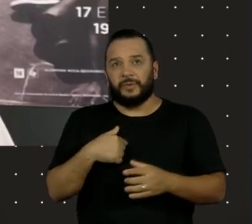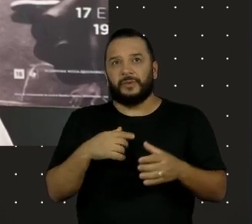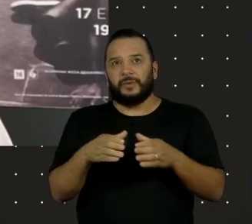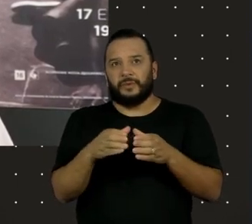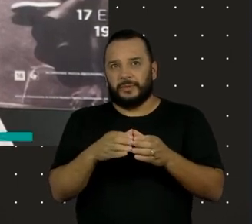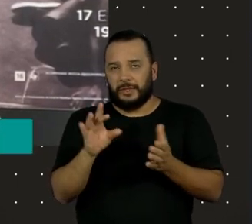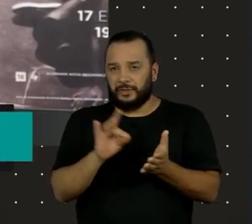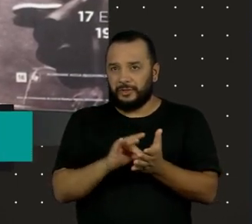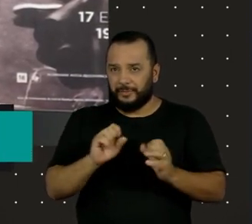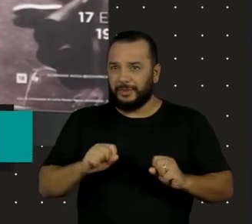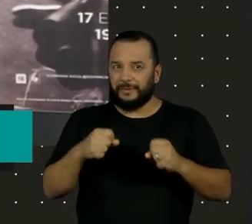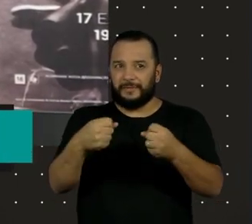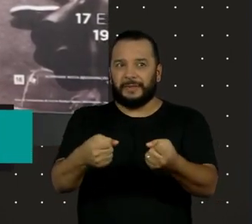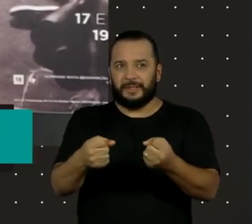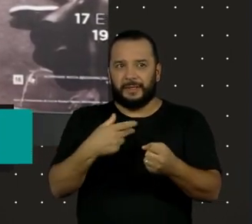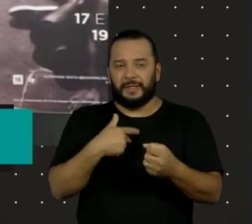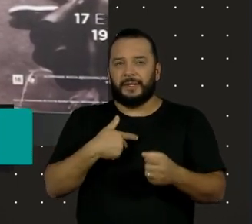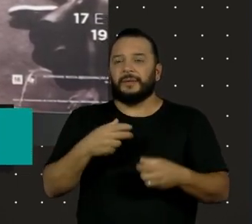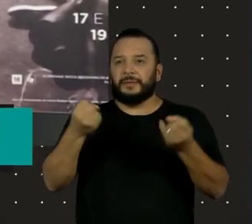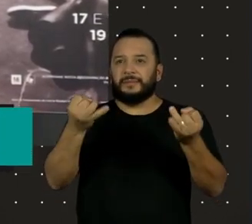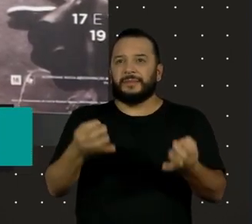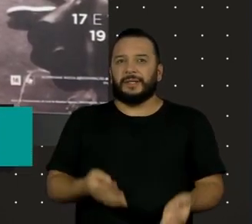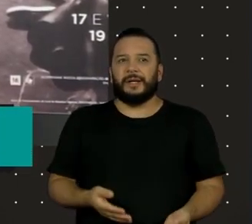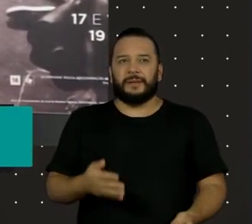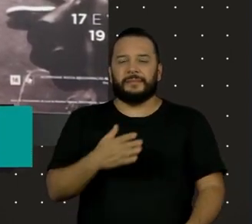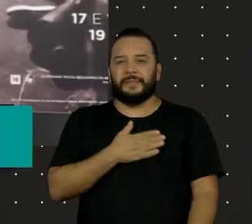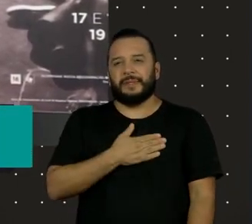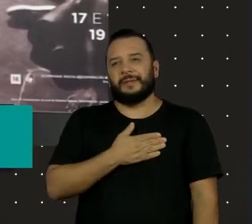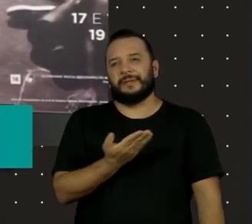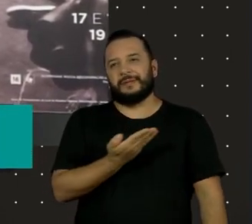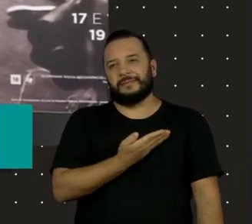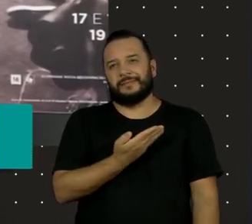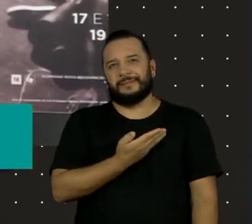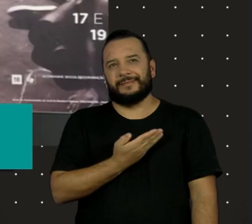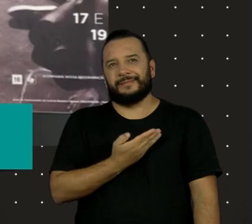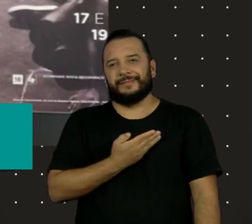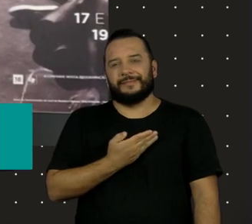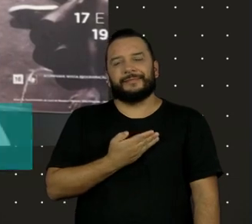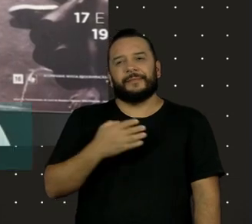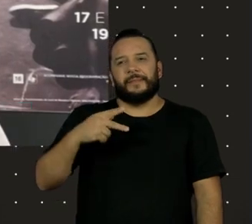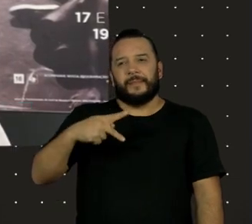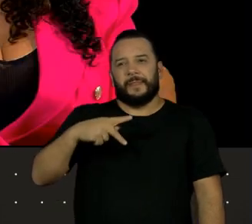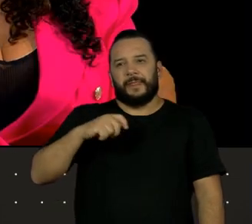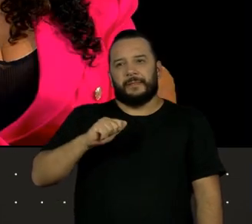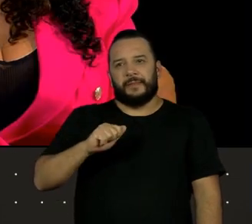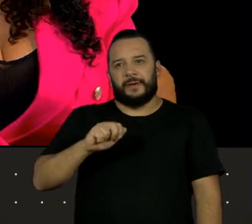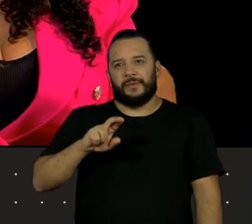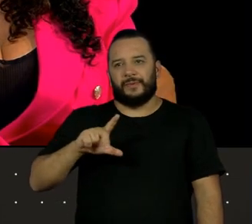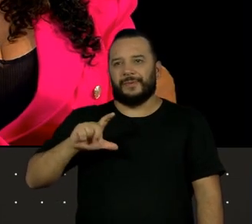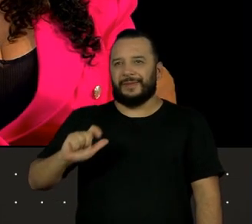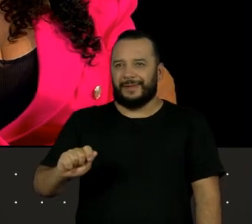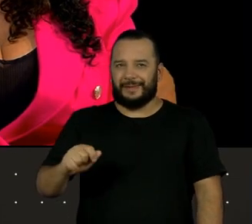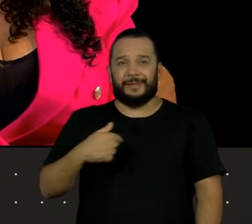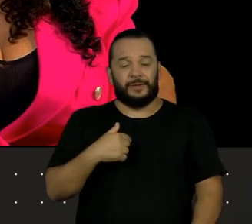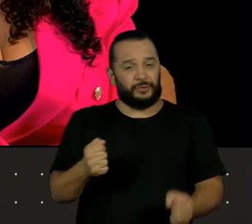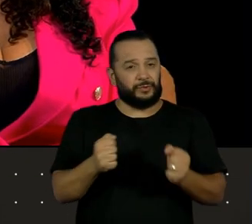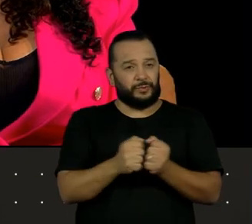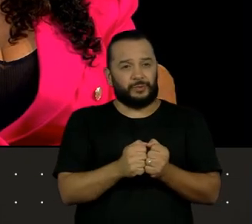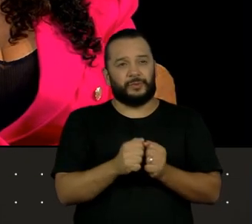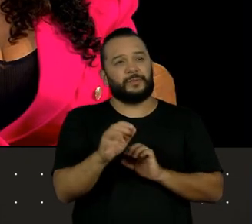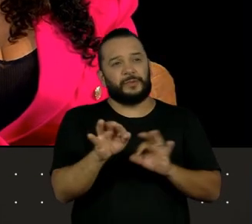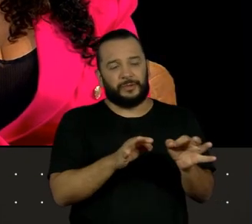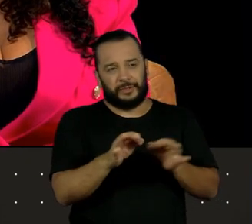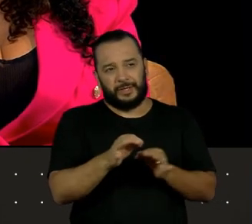legítima defesa e eu tô aqui para falar sobre a minha querida amiga Paula Lima a gente teve junto num projeto maravilhoso